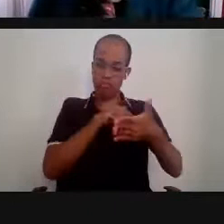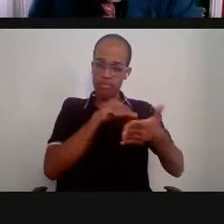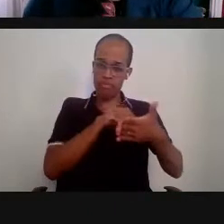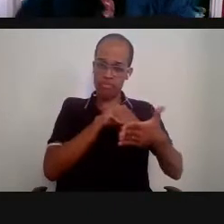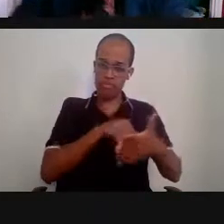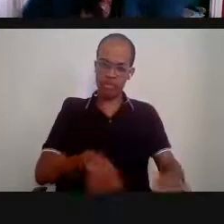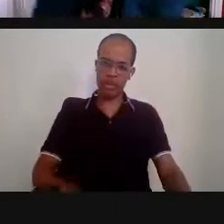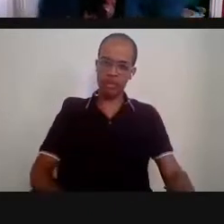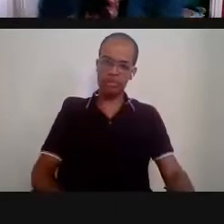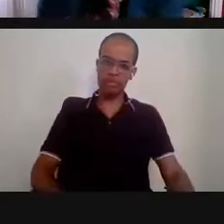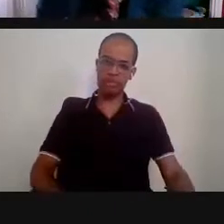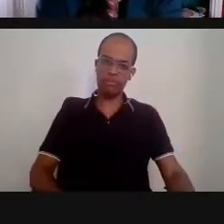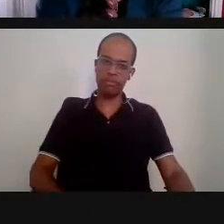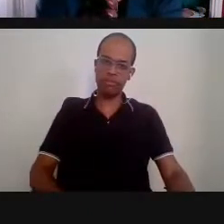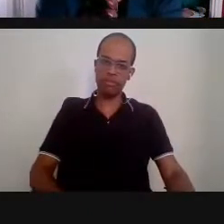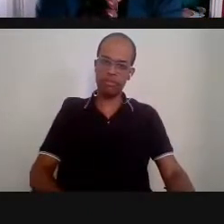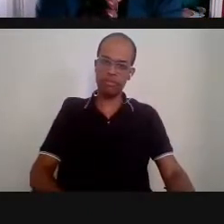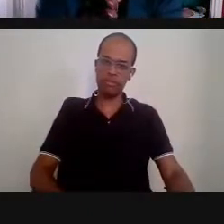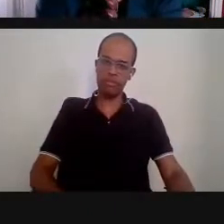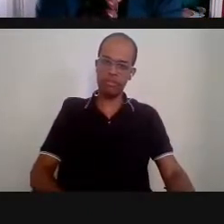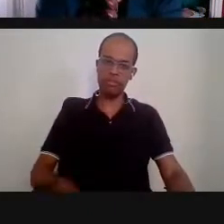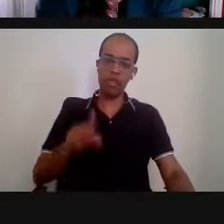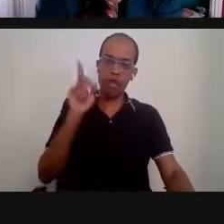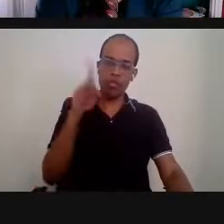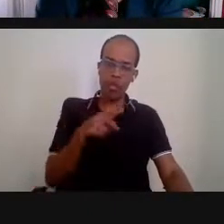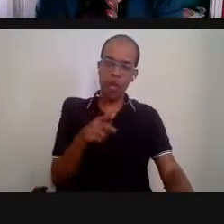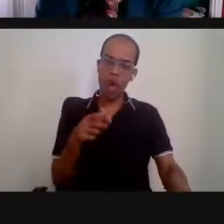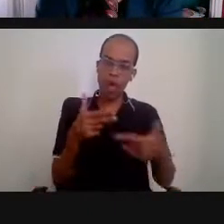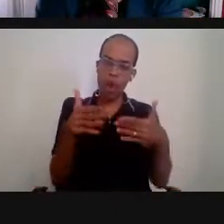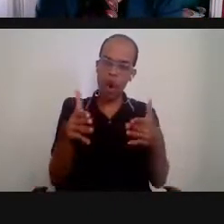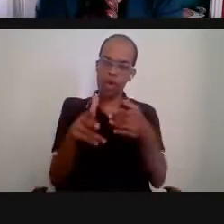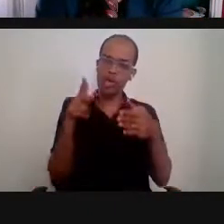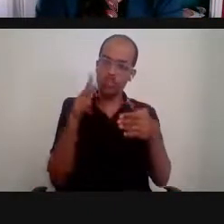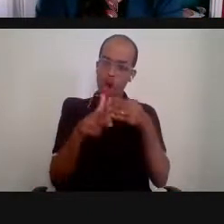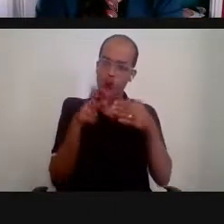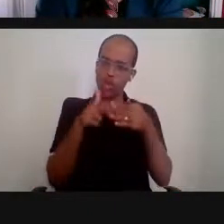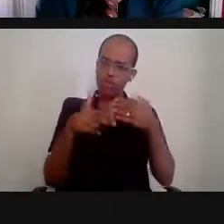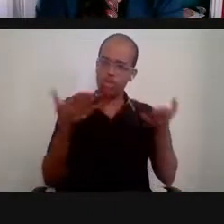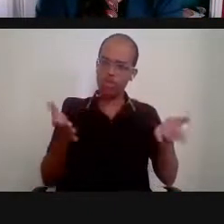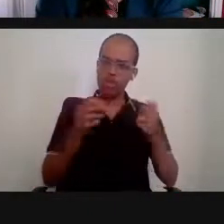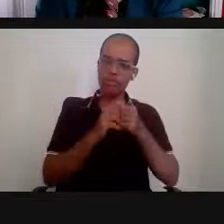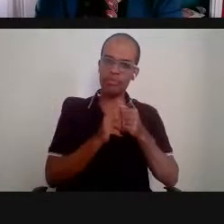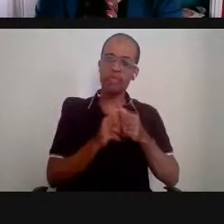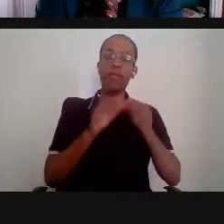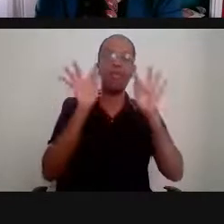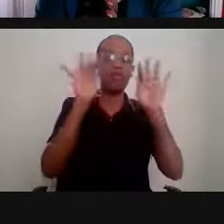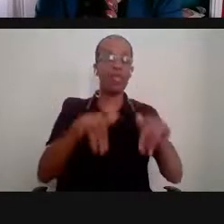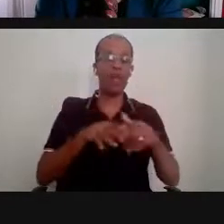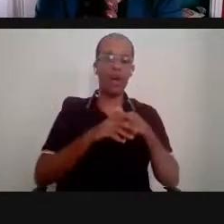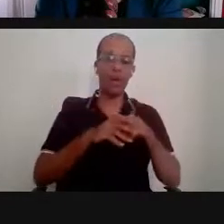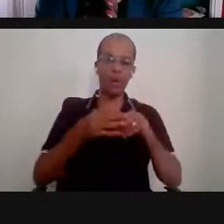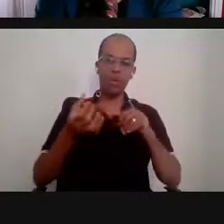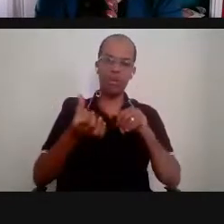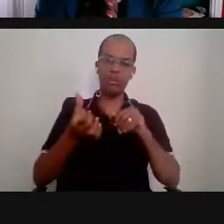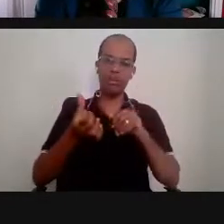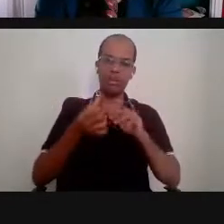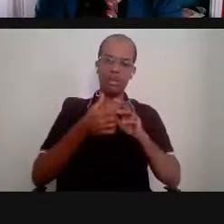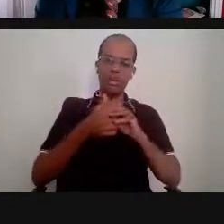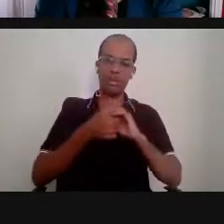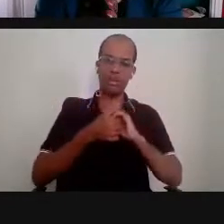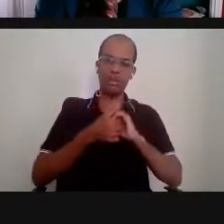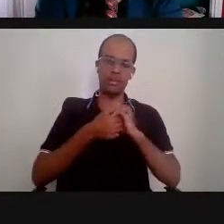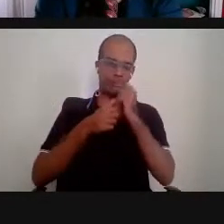Pergunta. Isso não seria uma linha de corte? Isso é a pergunta 5. E, por fim, a pergunta 6, eu termino as